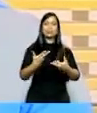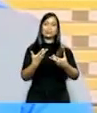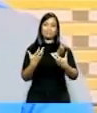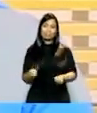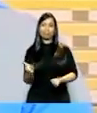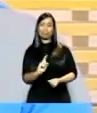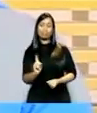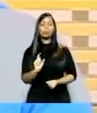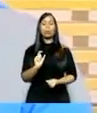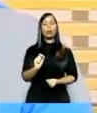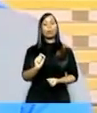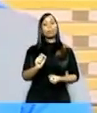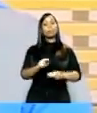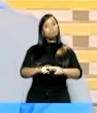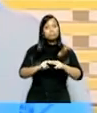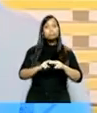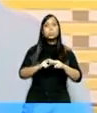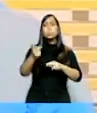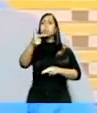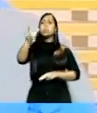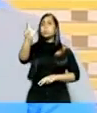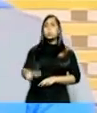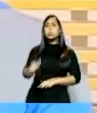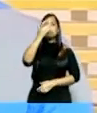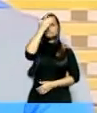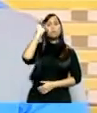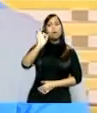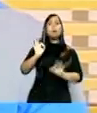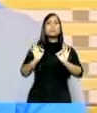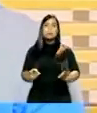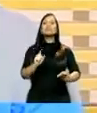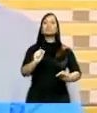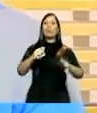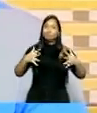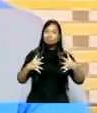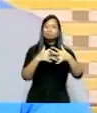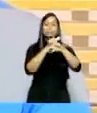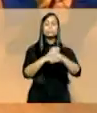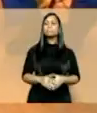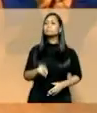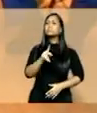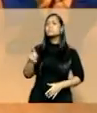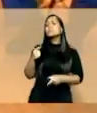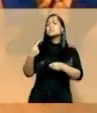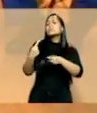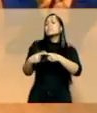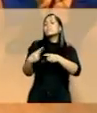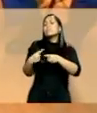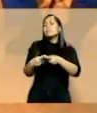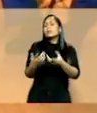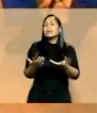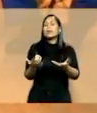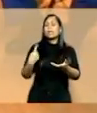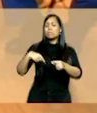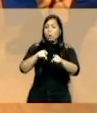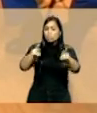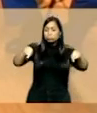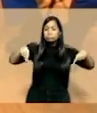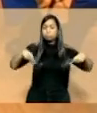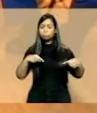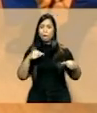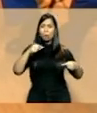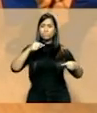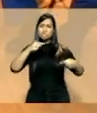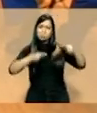intolerância em relação ao outro, né, é justamente o conflito. Professor, e por que a gente, um espaço que era